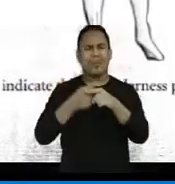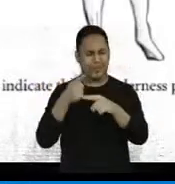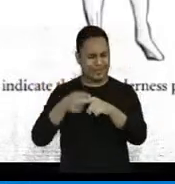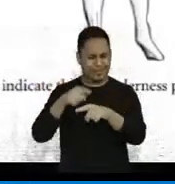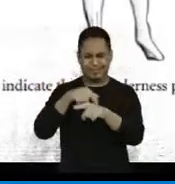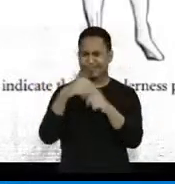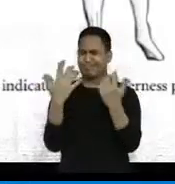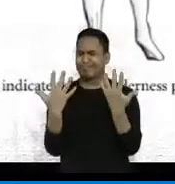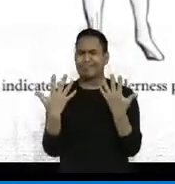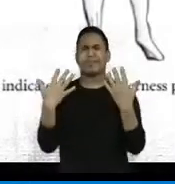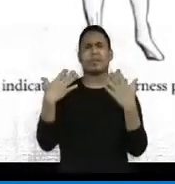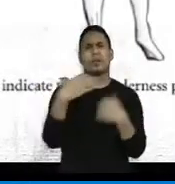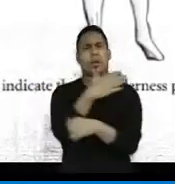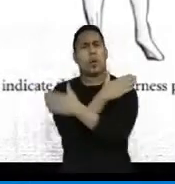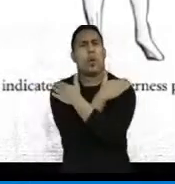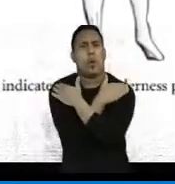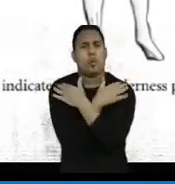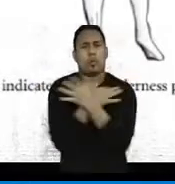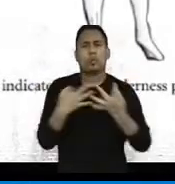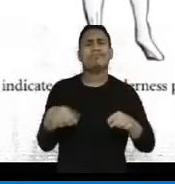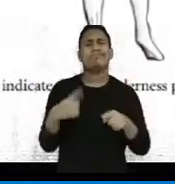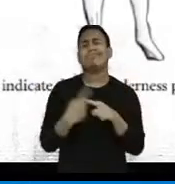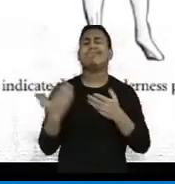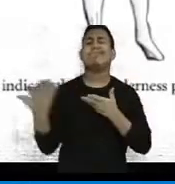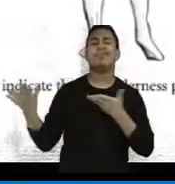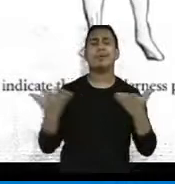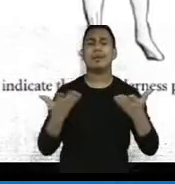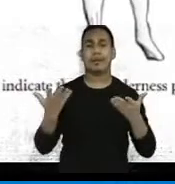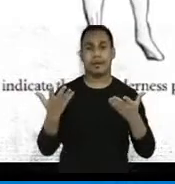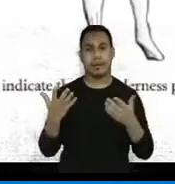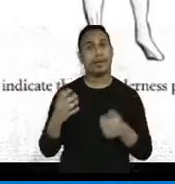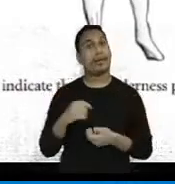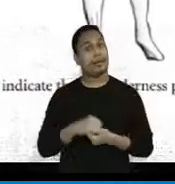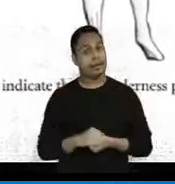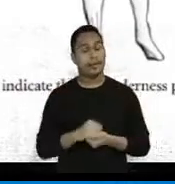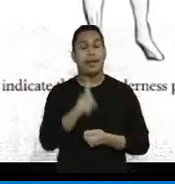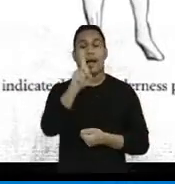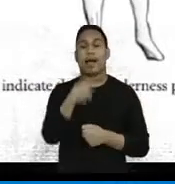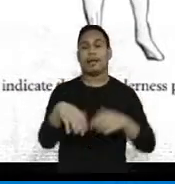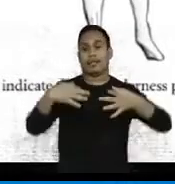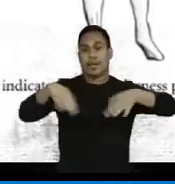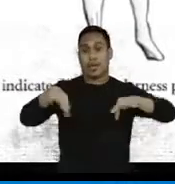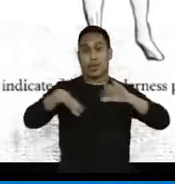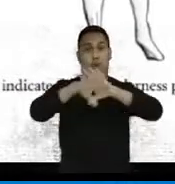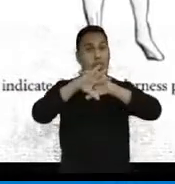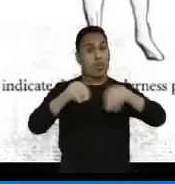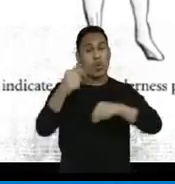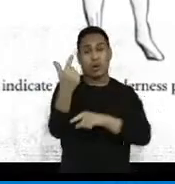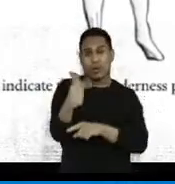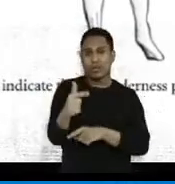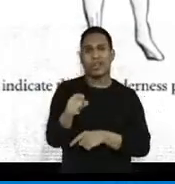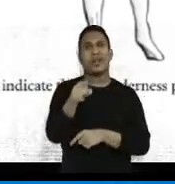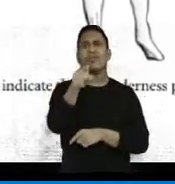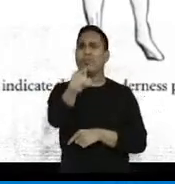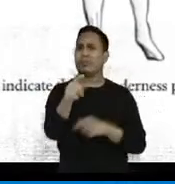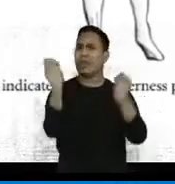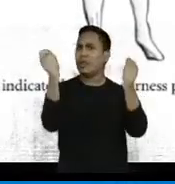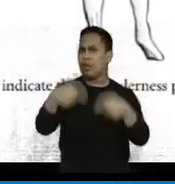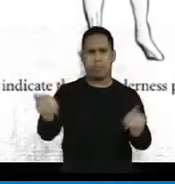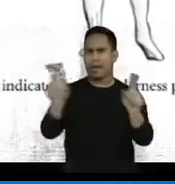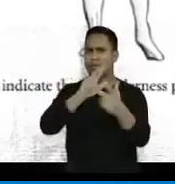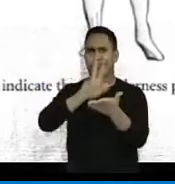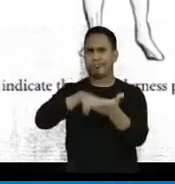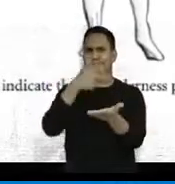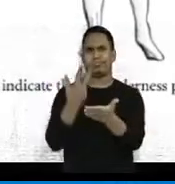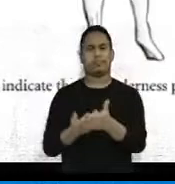Então, essa dor crônica, ela vem sem que você tenha sofrido um trauma. Por que é que a